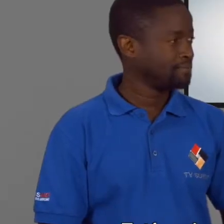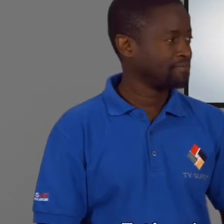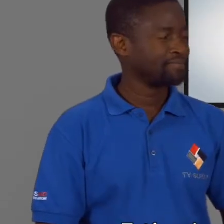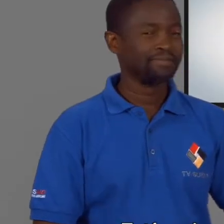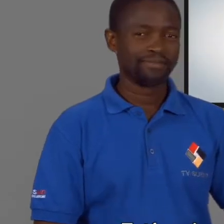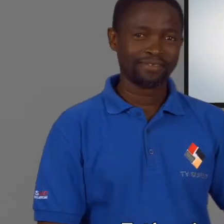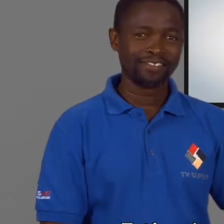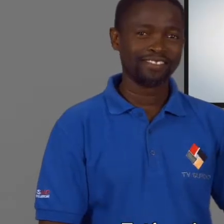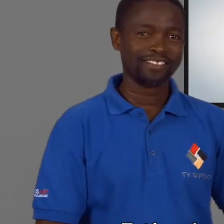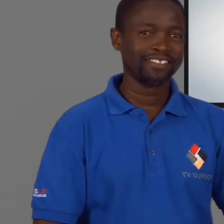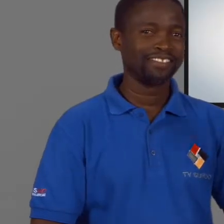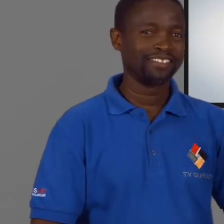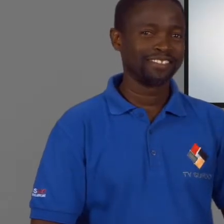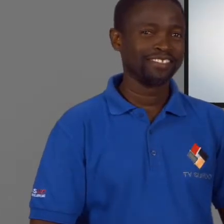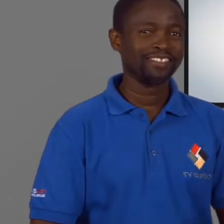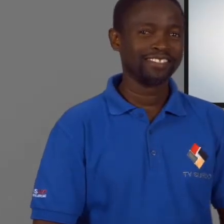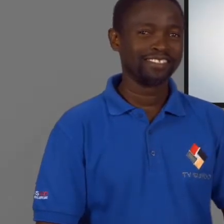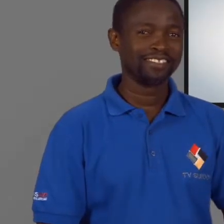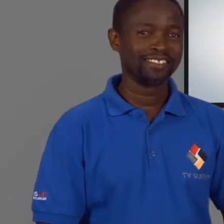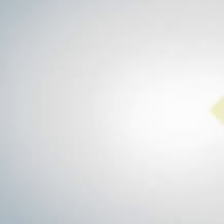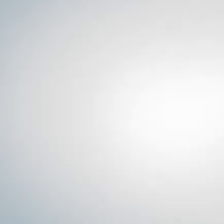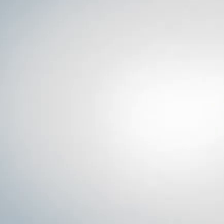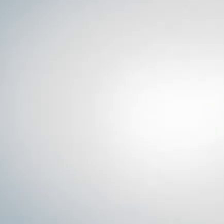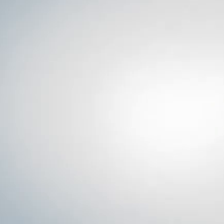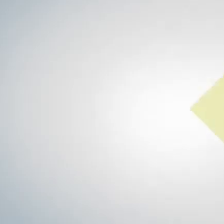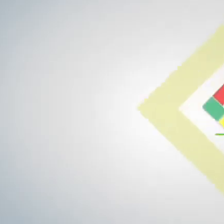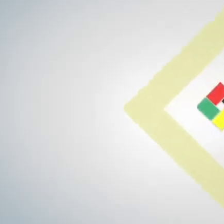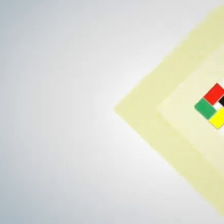fazermos uma breve pausa. Não saia daí!